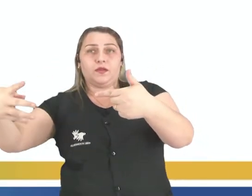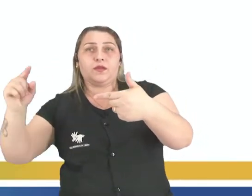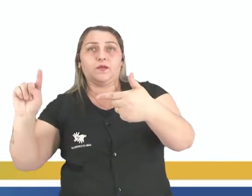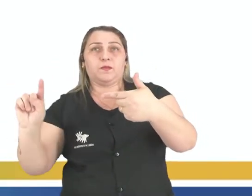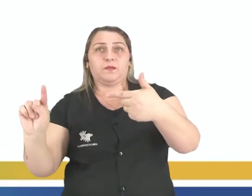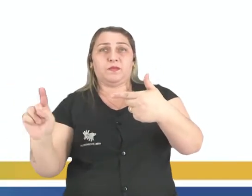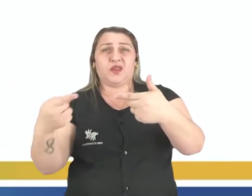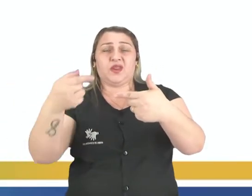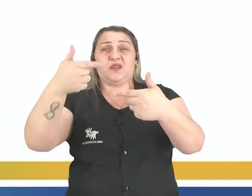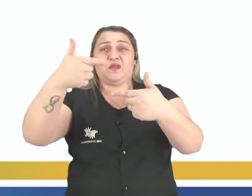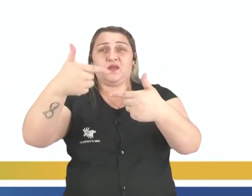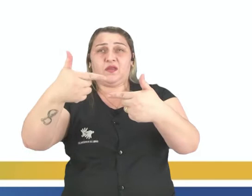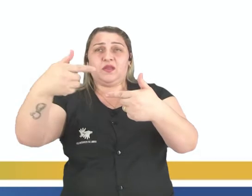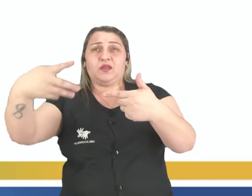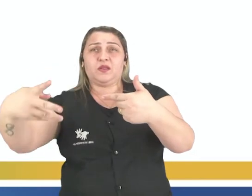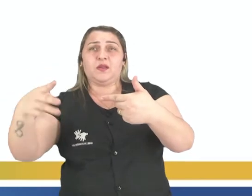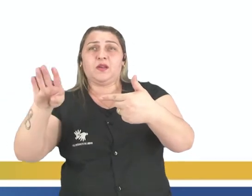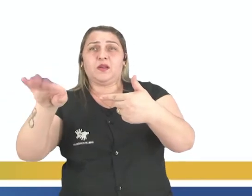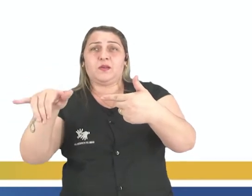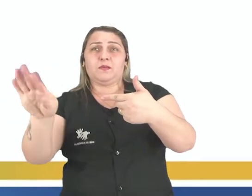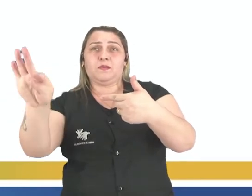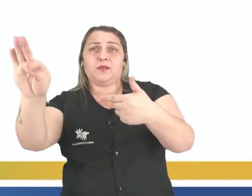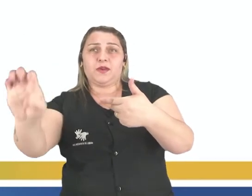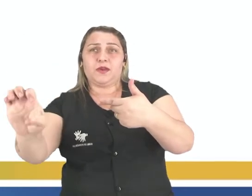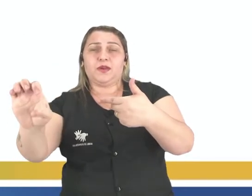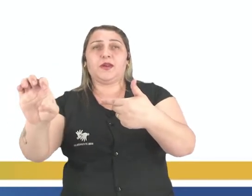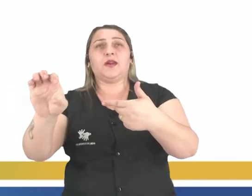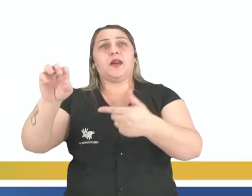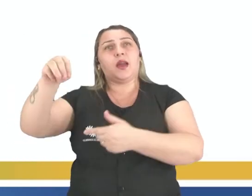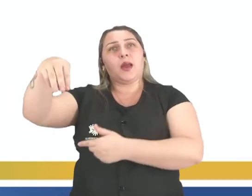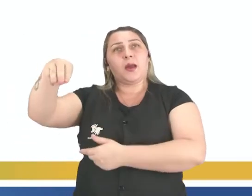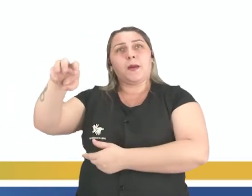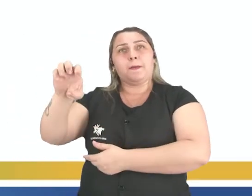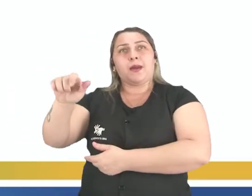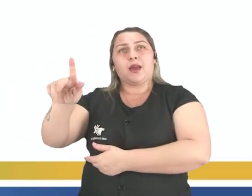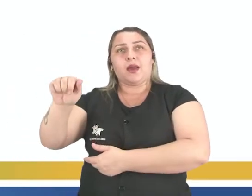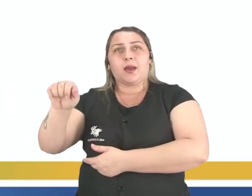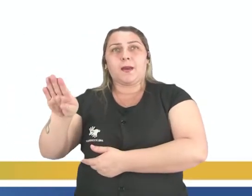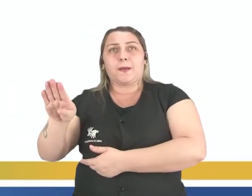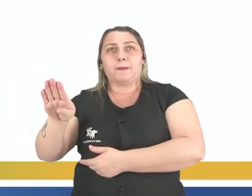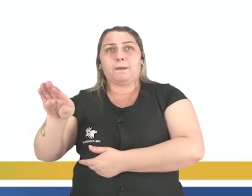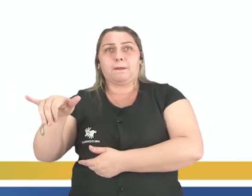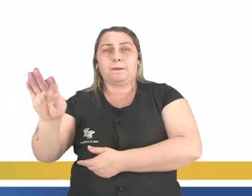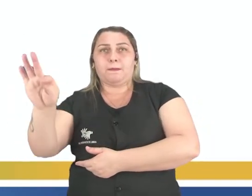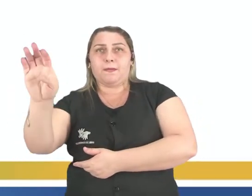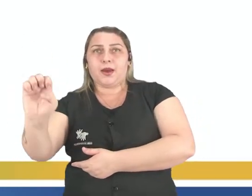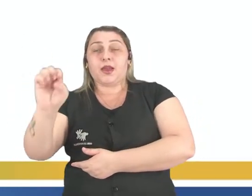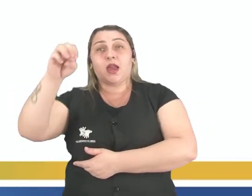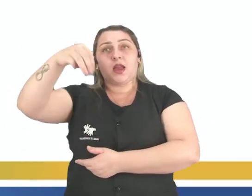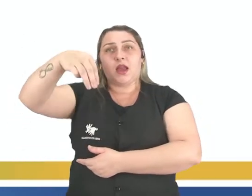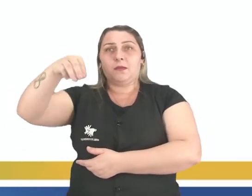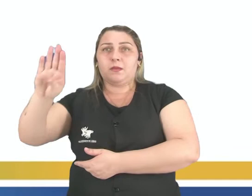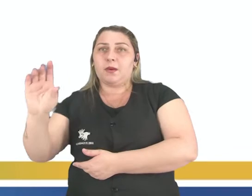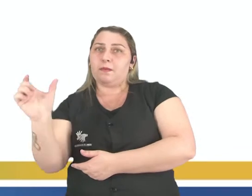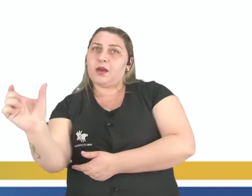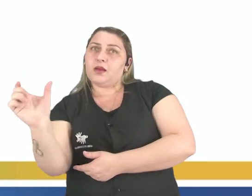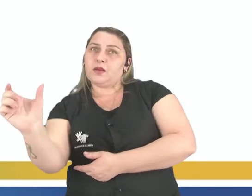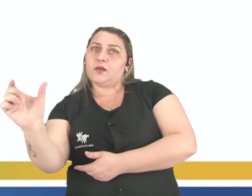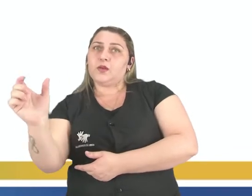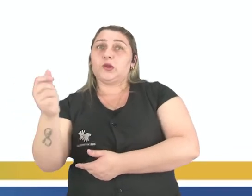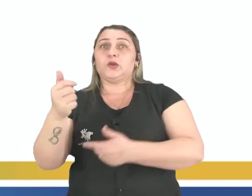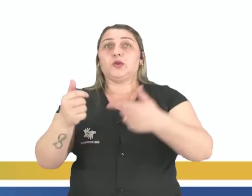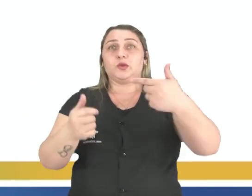é 1024 bytes. Megabyte, símbolozinho M e B maiúsculo, quantidade de